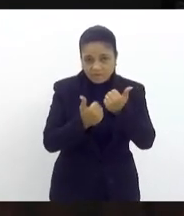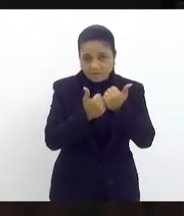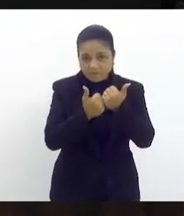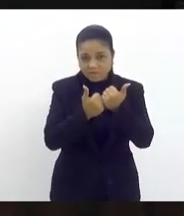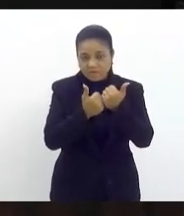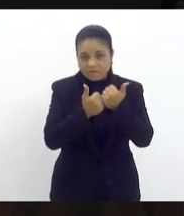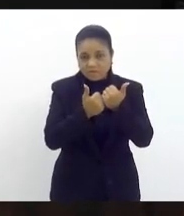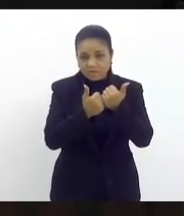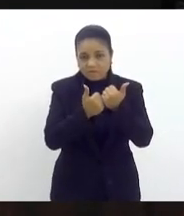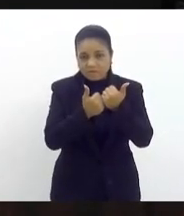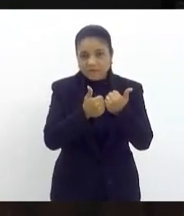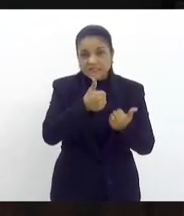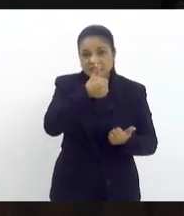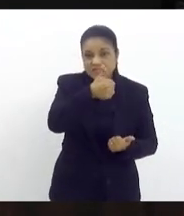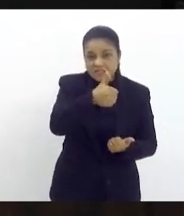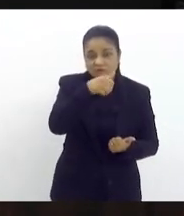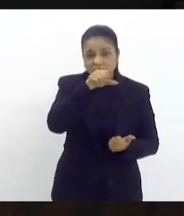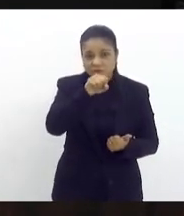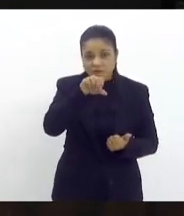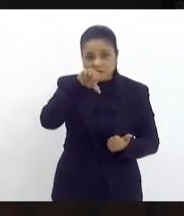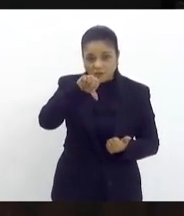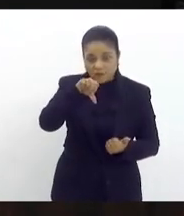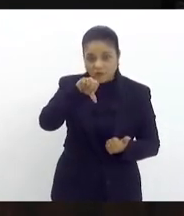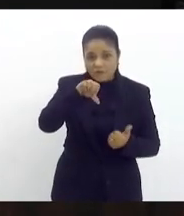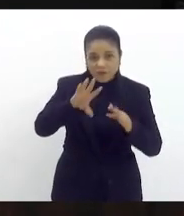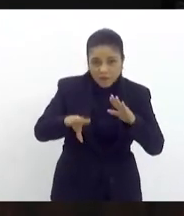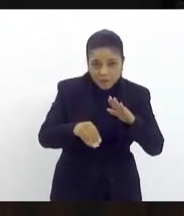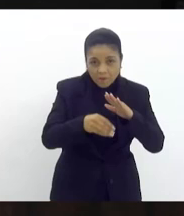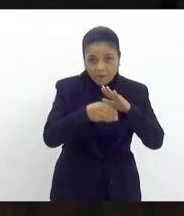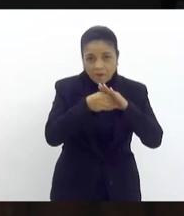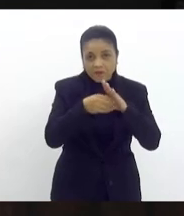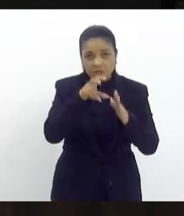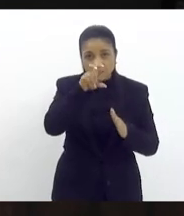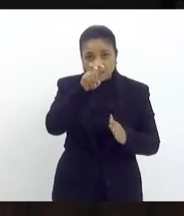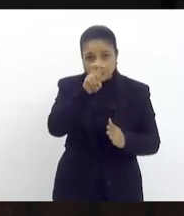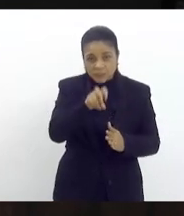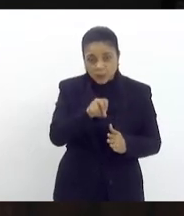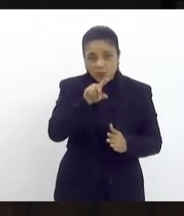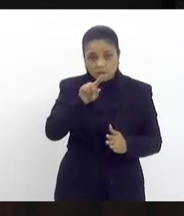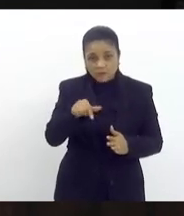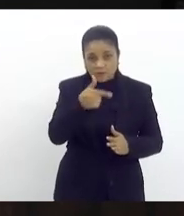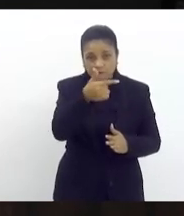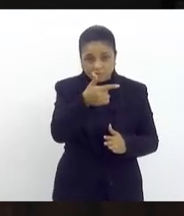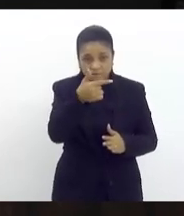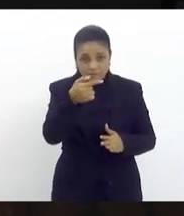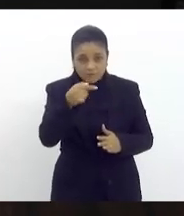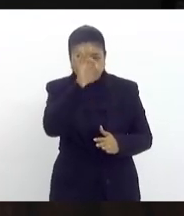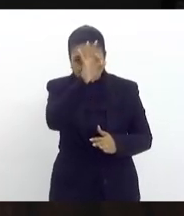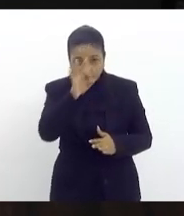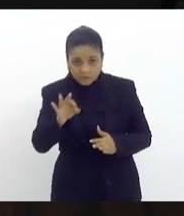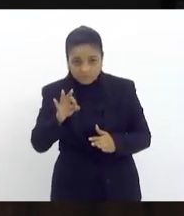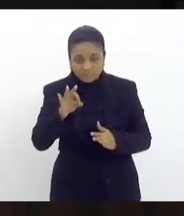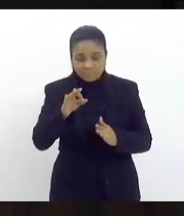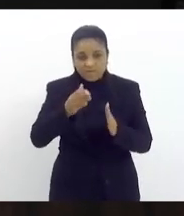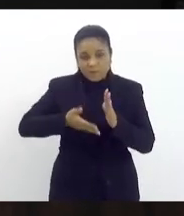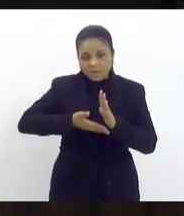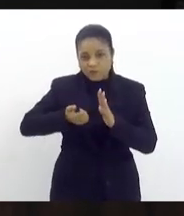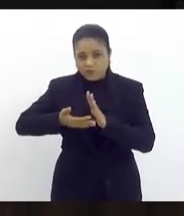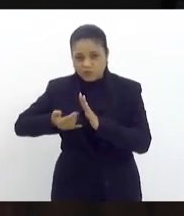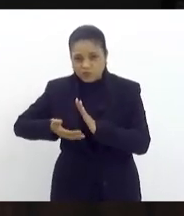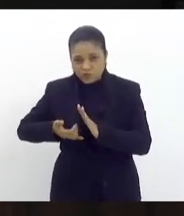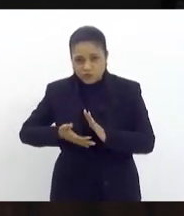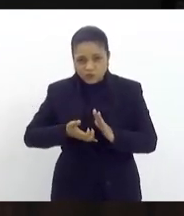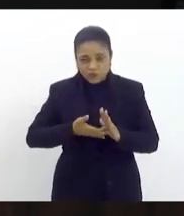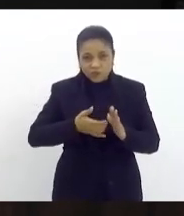189 emendas, perfazendo 50,27%, pela rejeição a